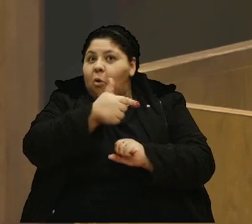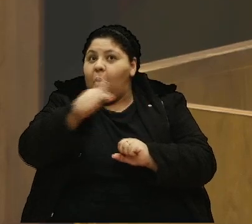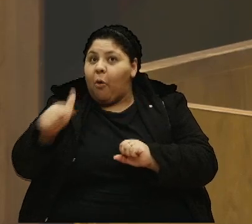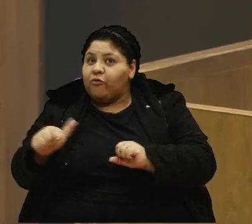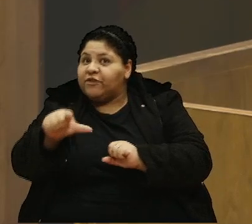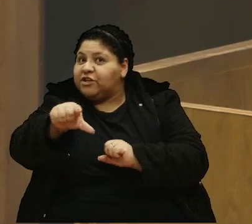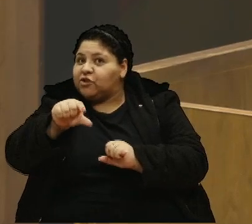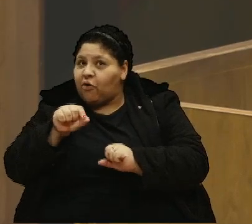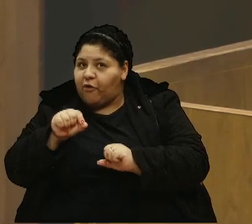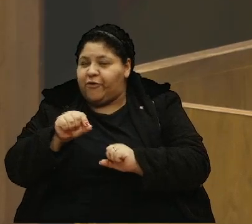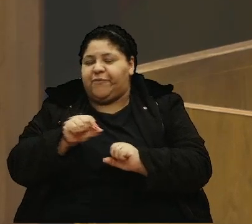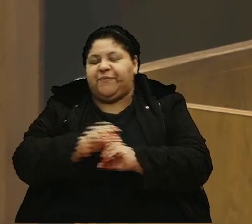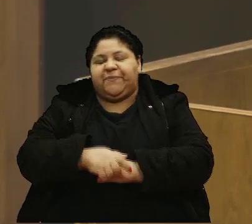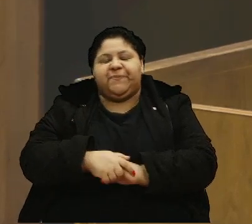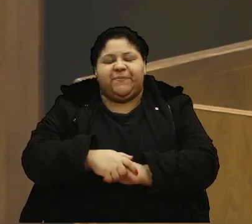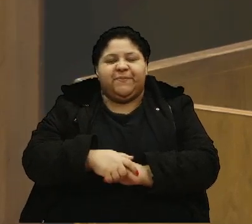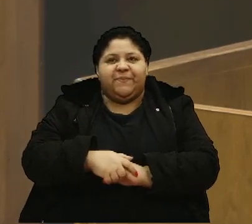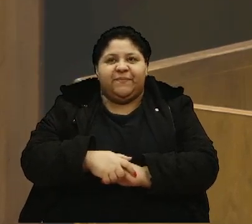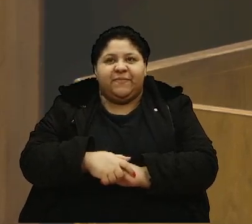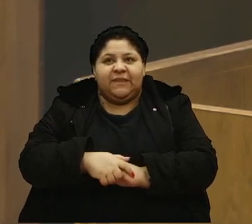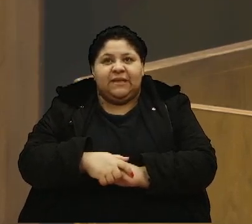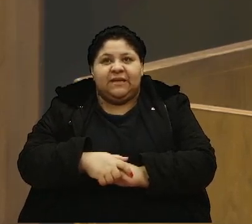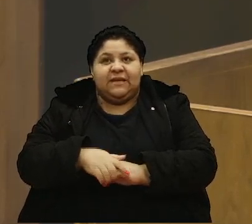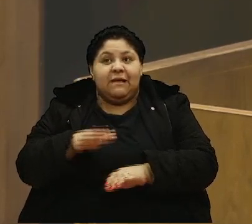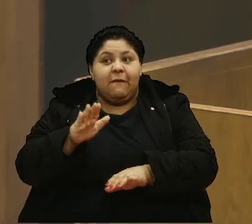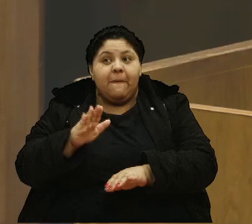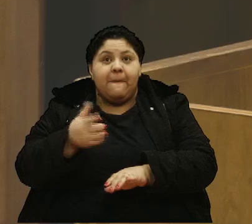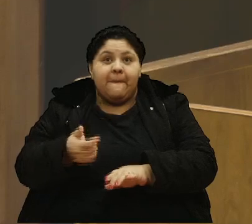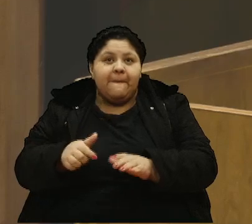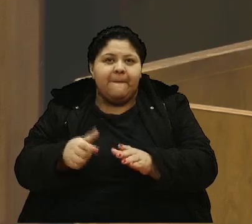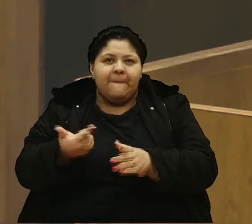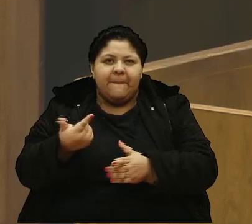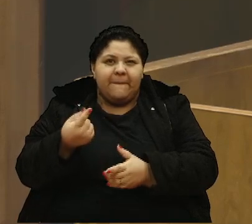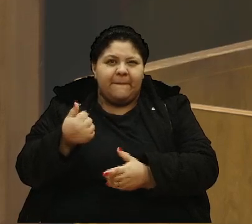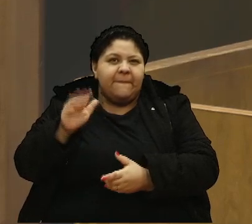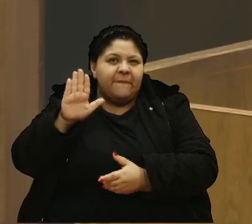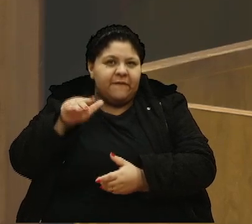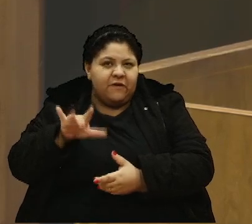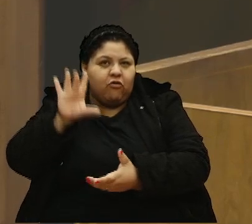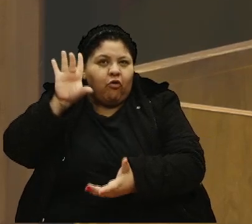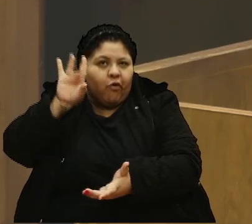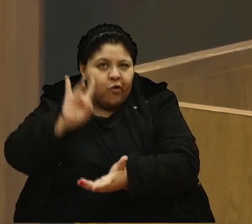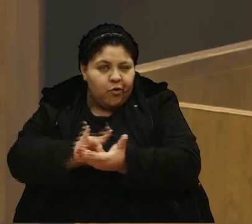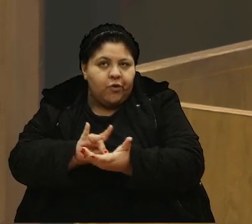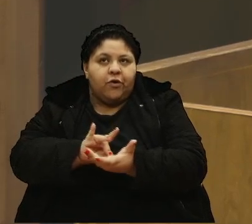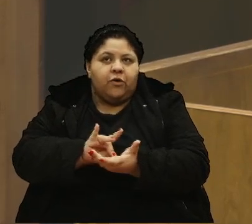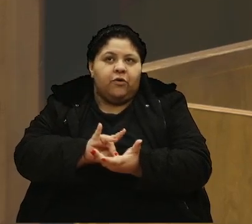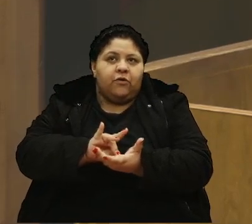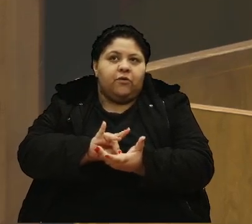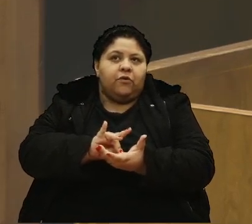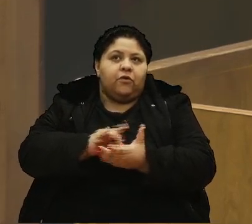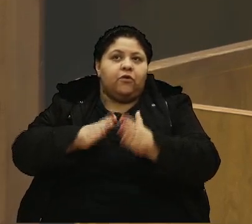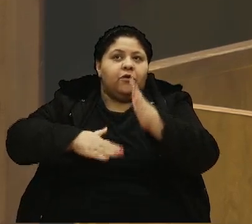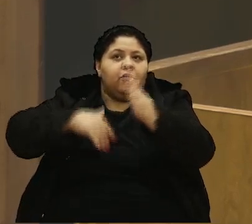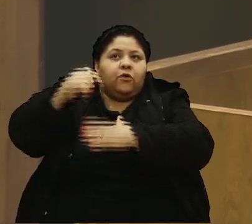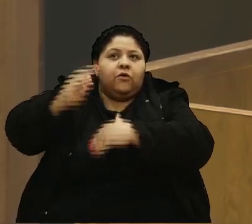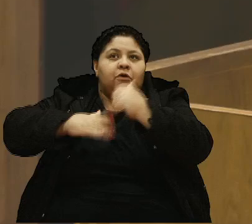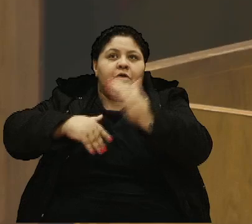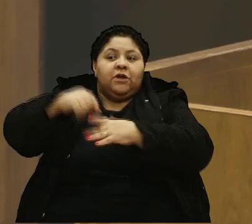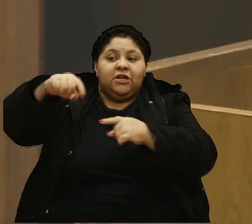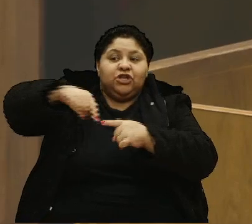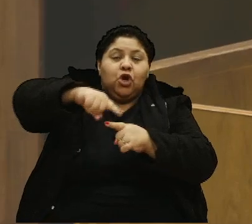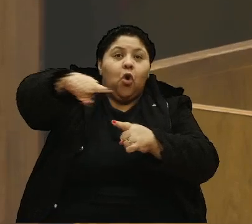alternativa. Uma alternativa muito mais barata e efetiva são a construção de